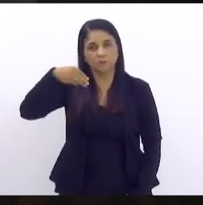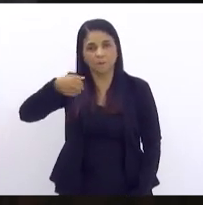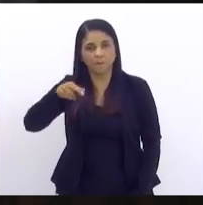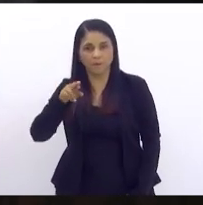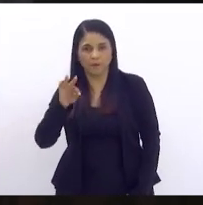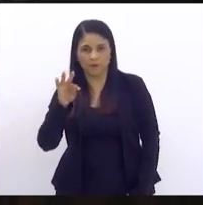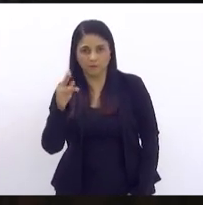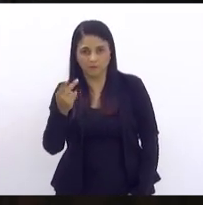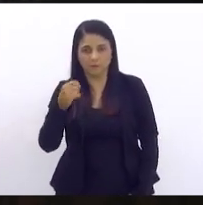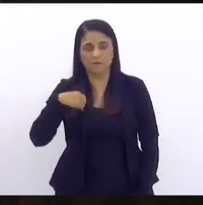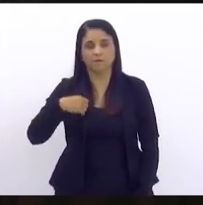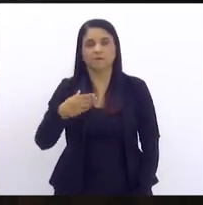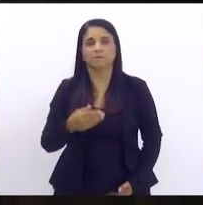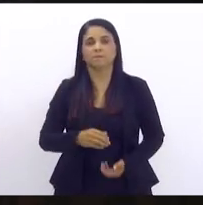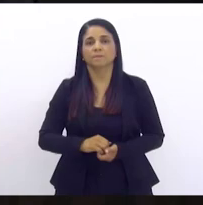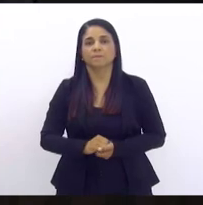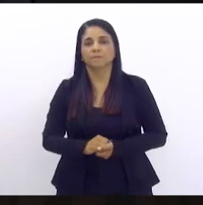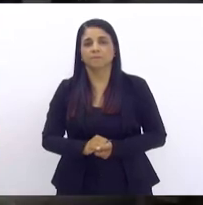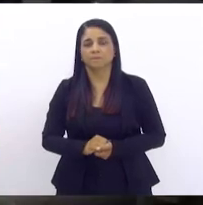Rocha.